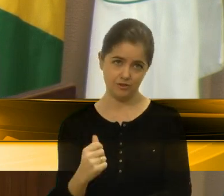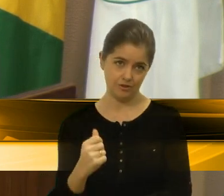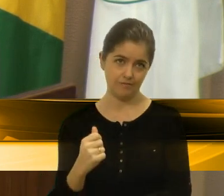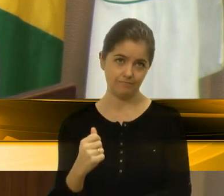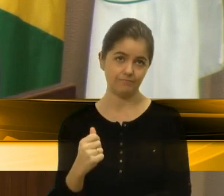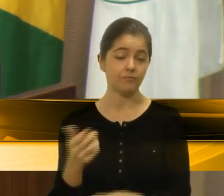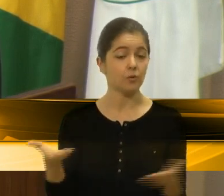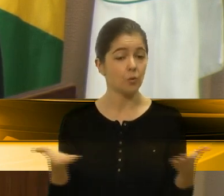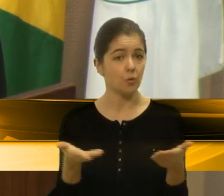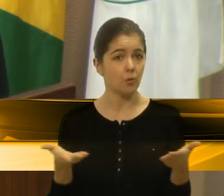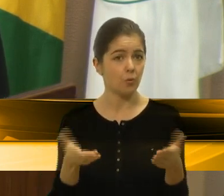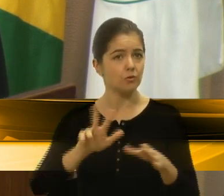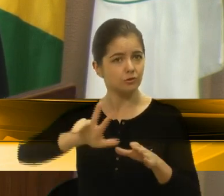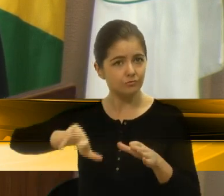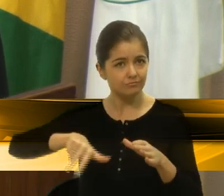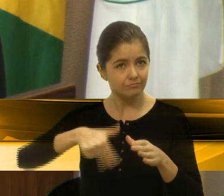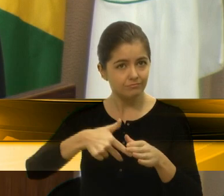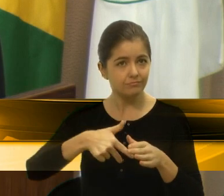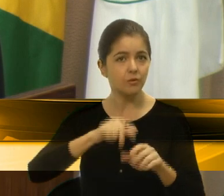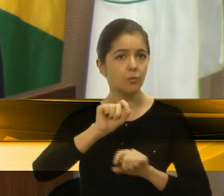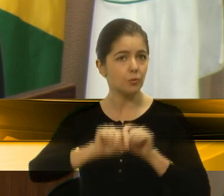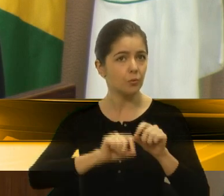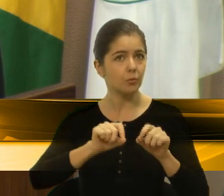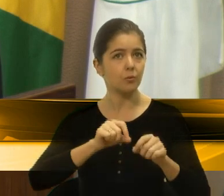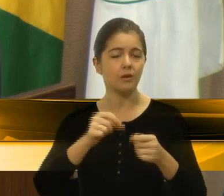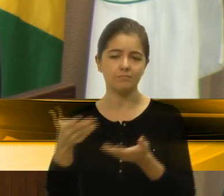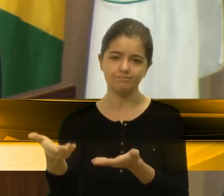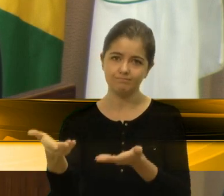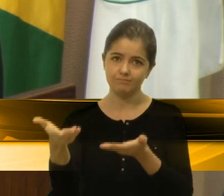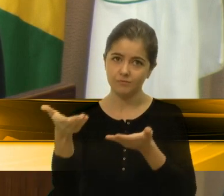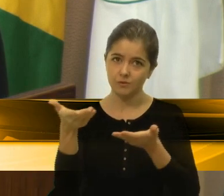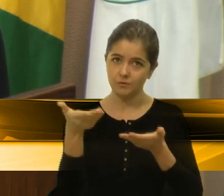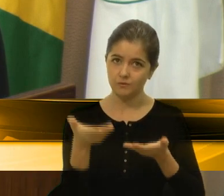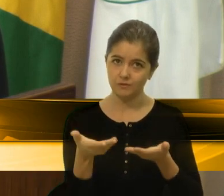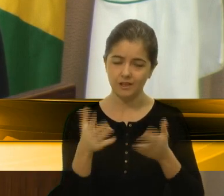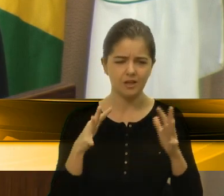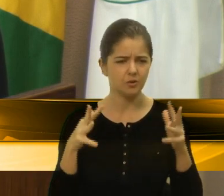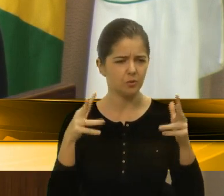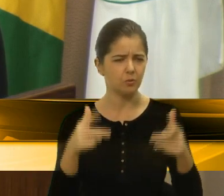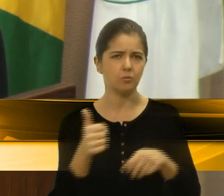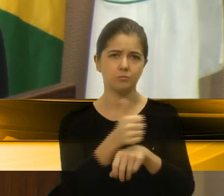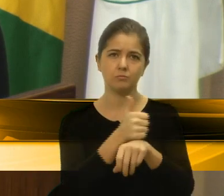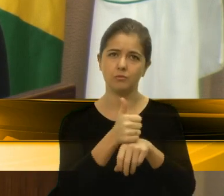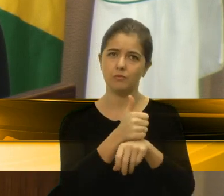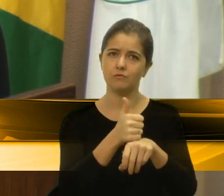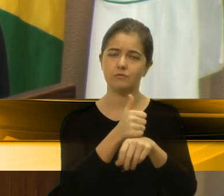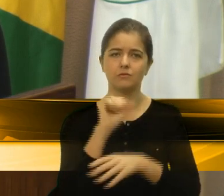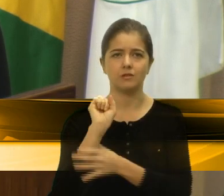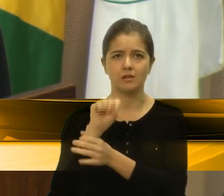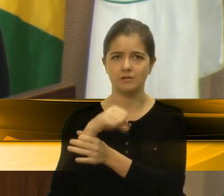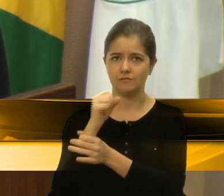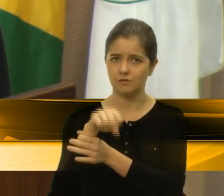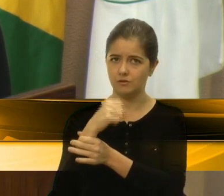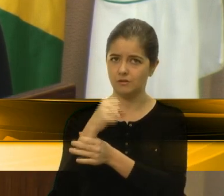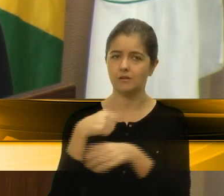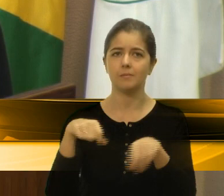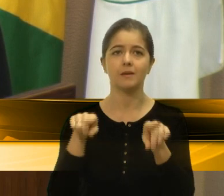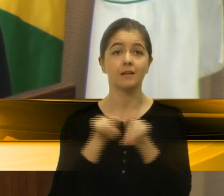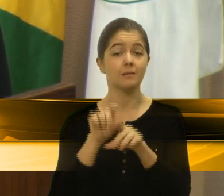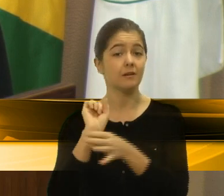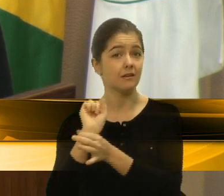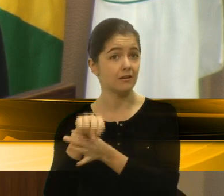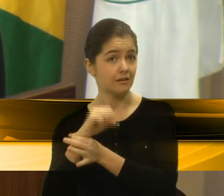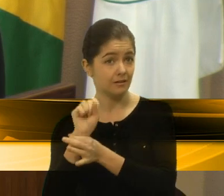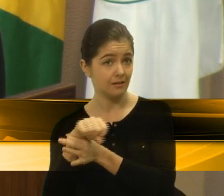estamos aqui hoje para fazermos a todos que estão nos assistindo, todos os profissionais de fisioterapia e terapia ocupacional, todos